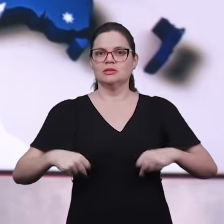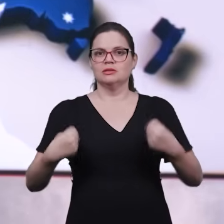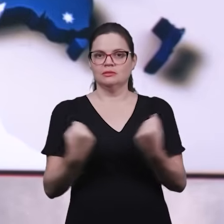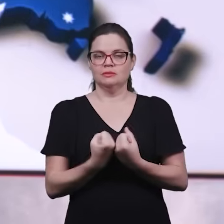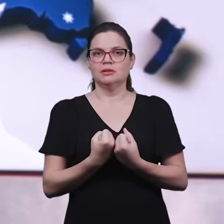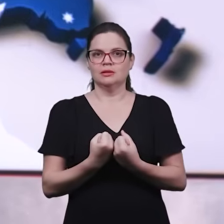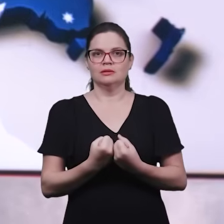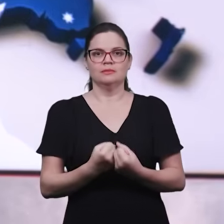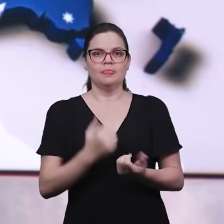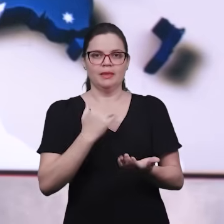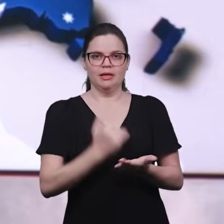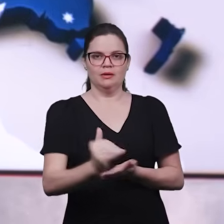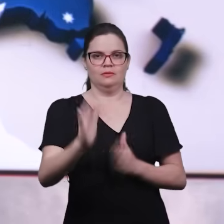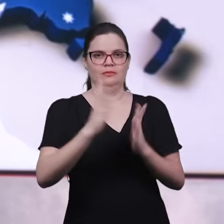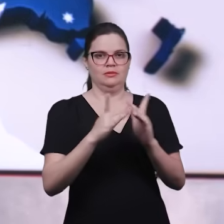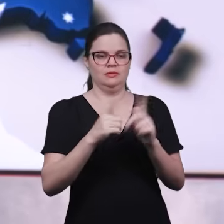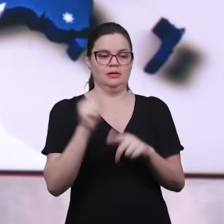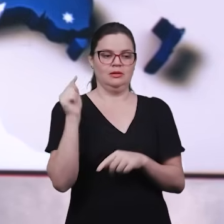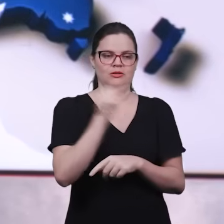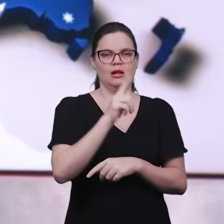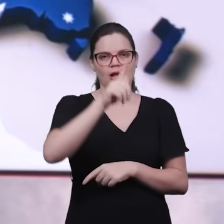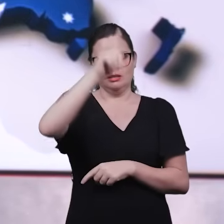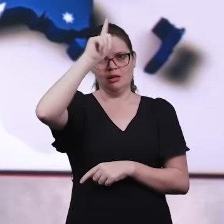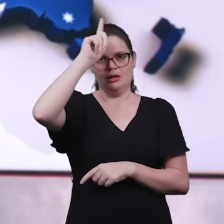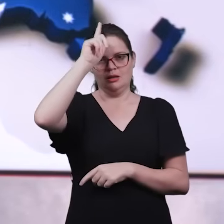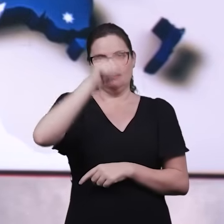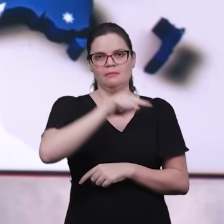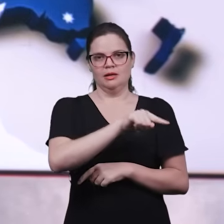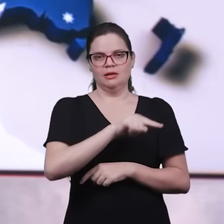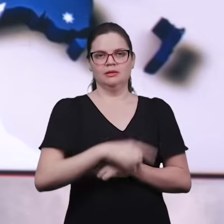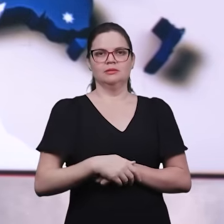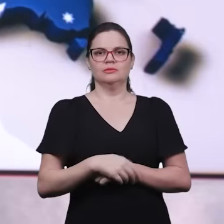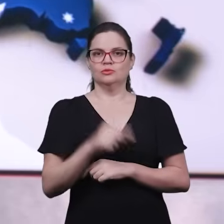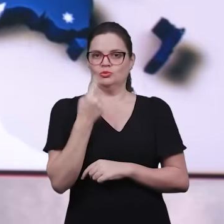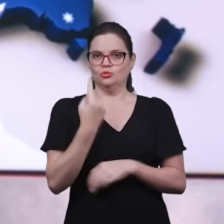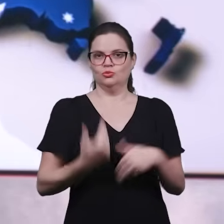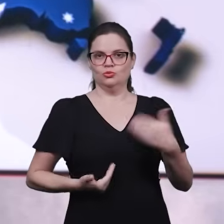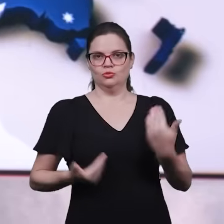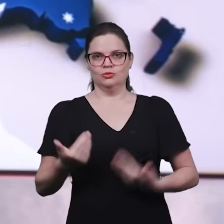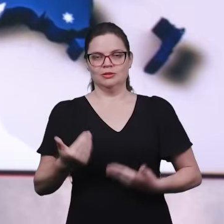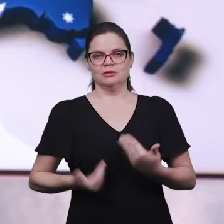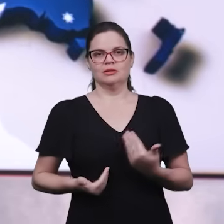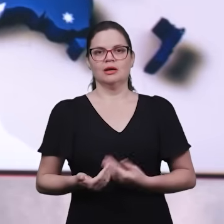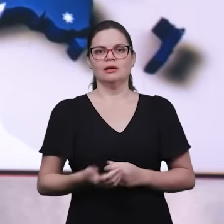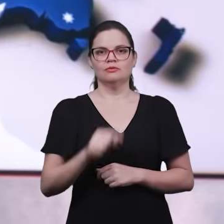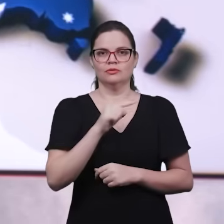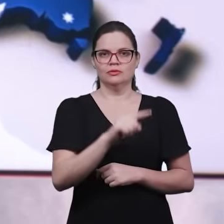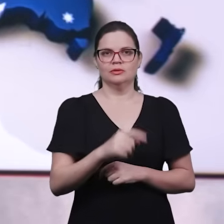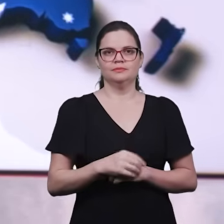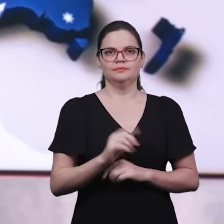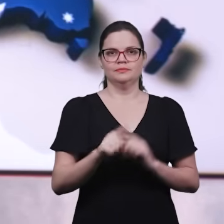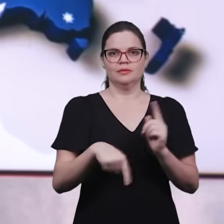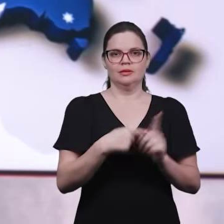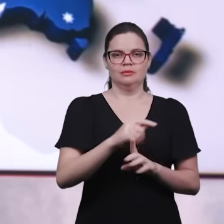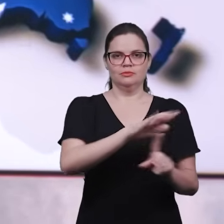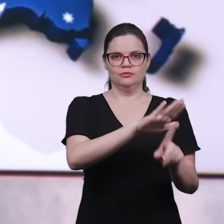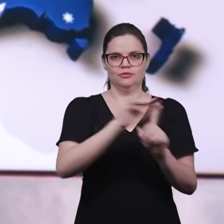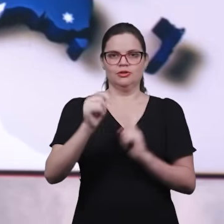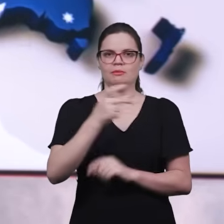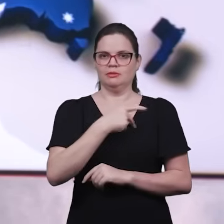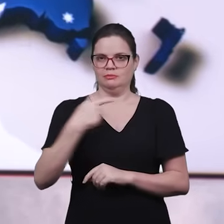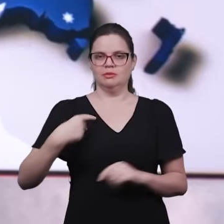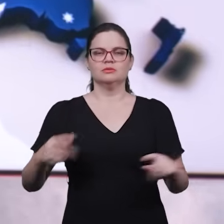e começou a igreja na Alemanha com um irmão que depois foi até levantado